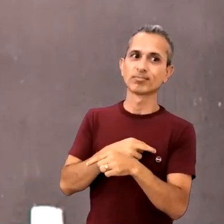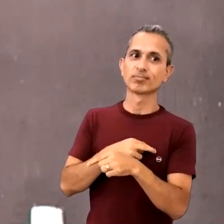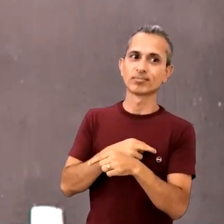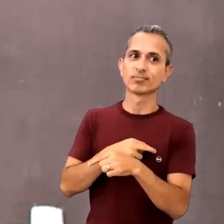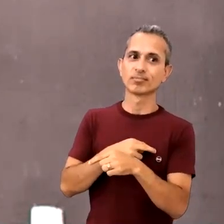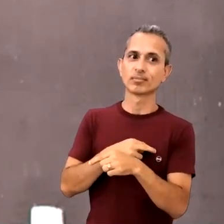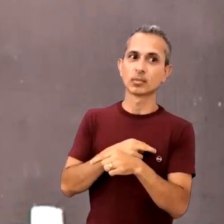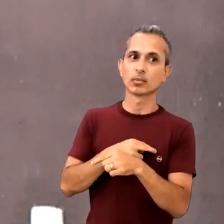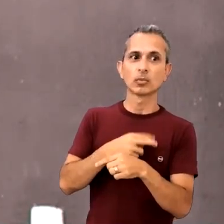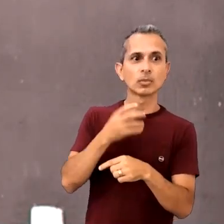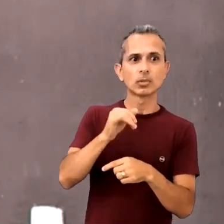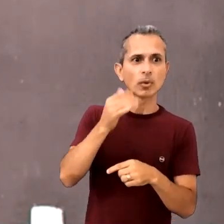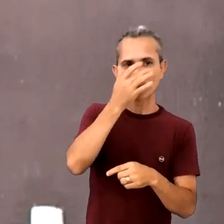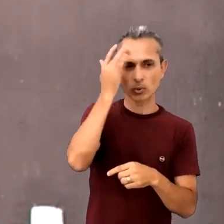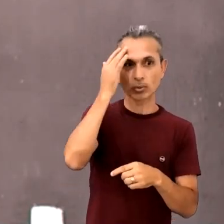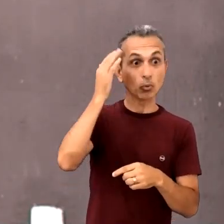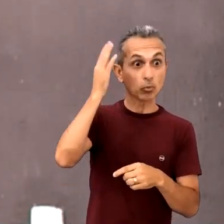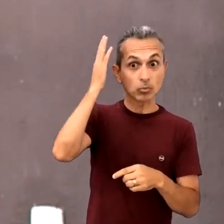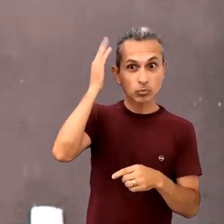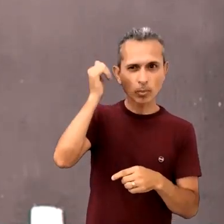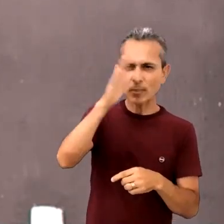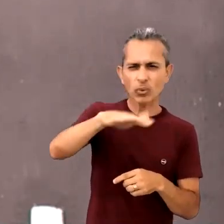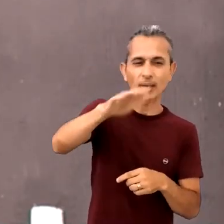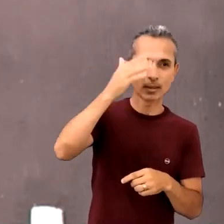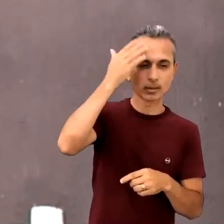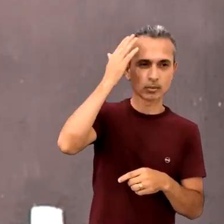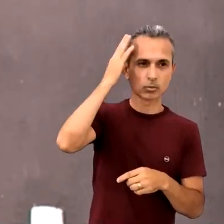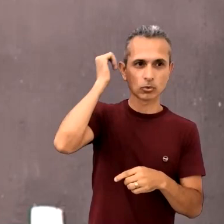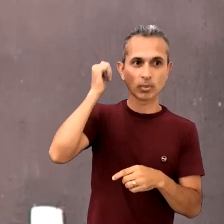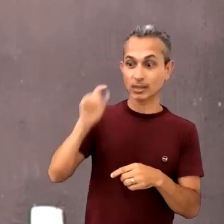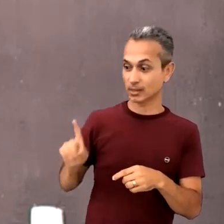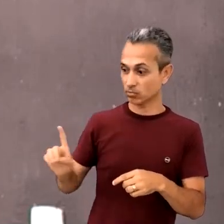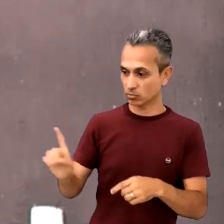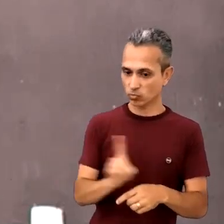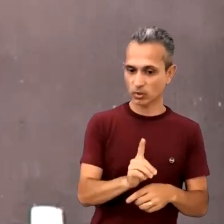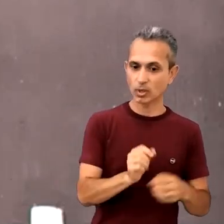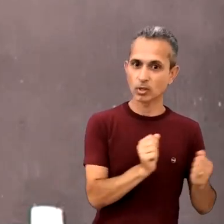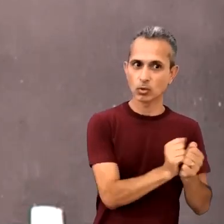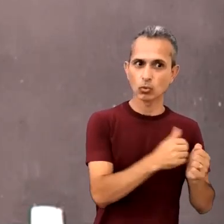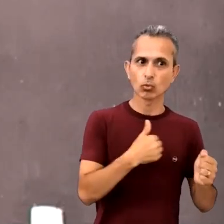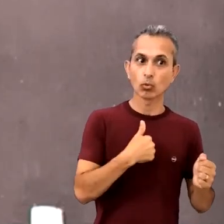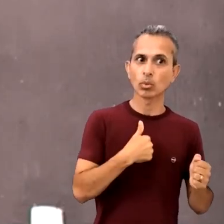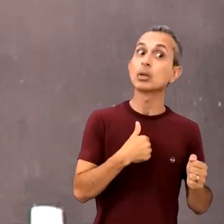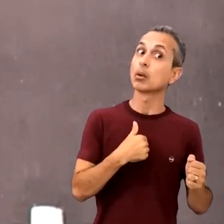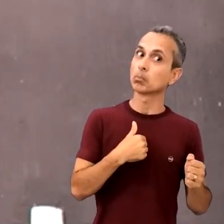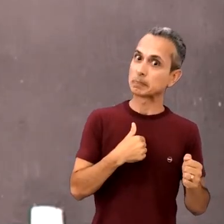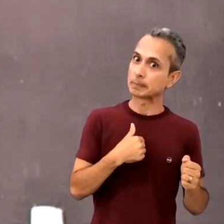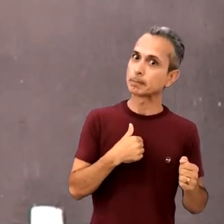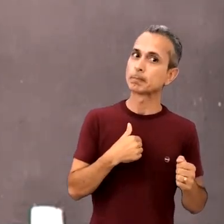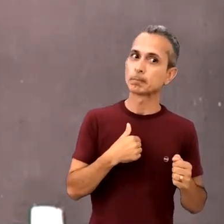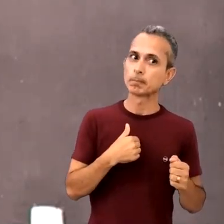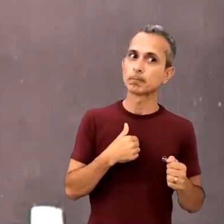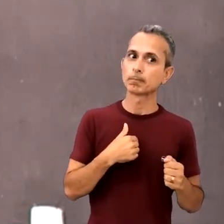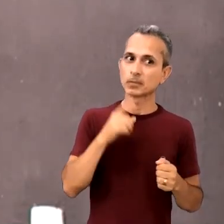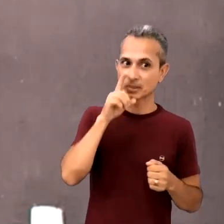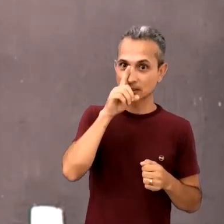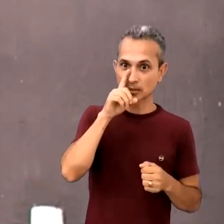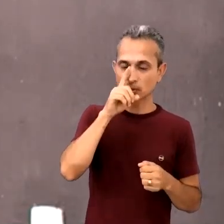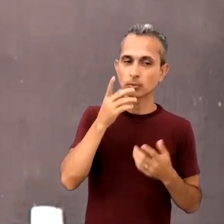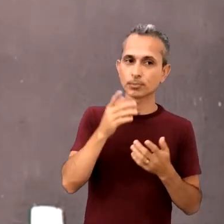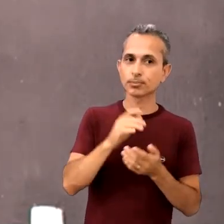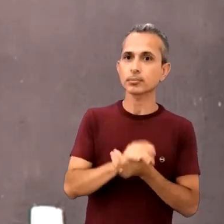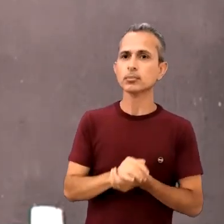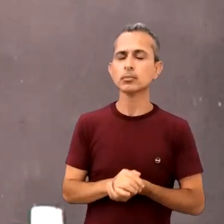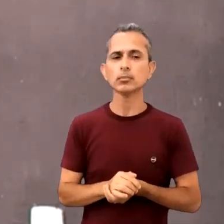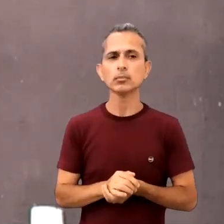pensar que aconteceu alguma coisa. Eu acho interessante, gente. E aí, deixa eu dizer uma coisa aqui, que não é que o texto